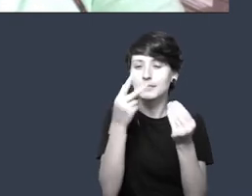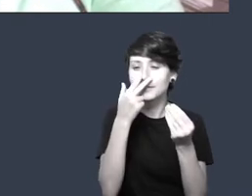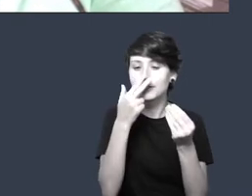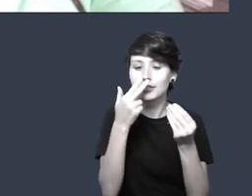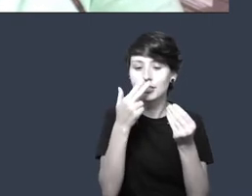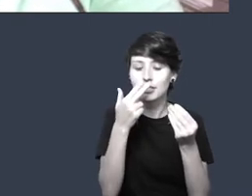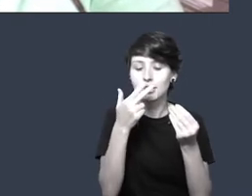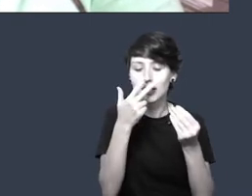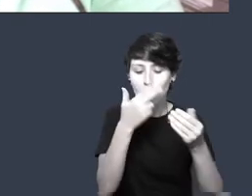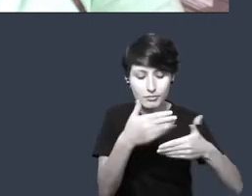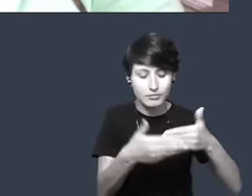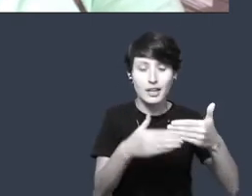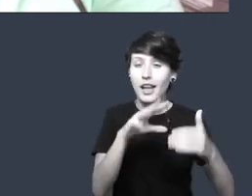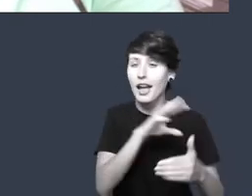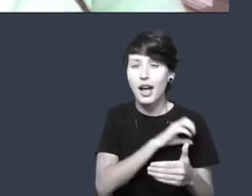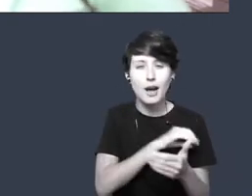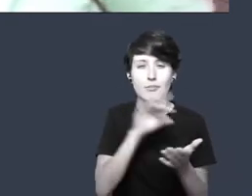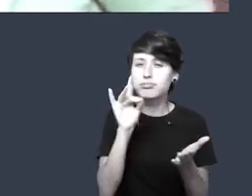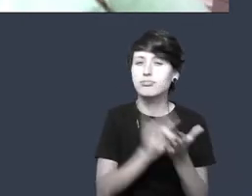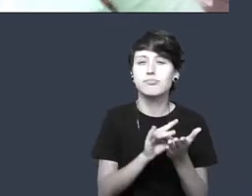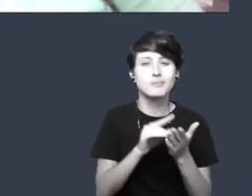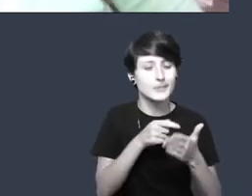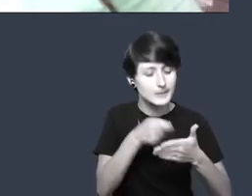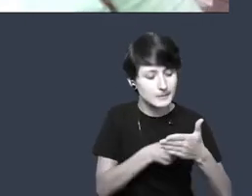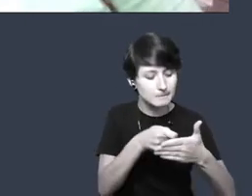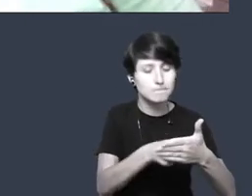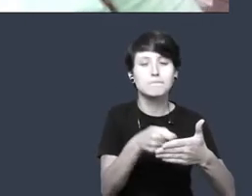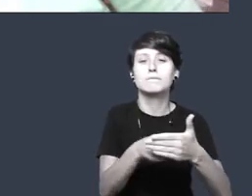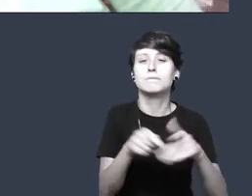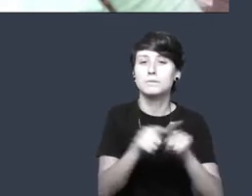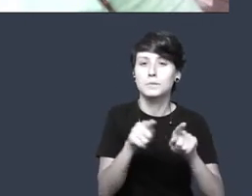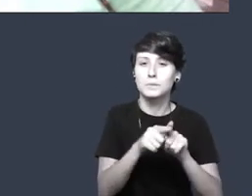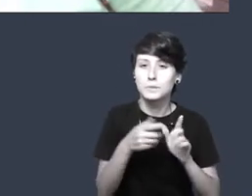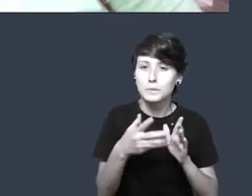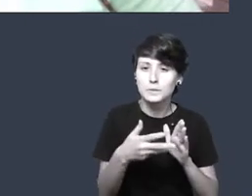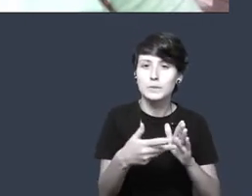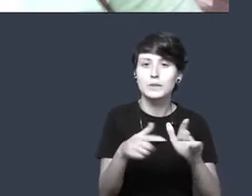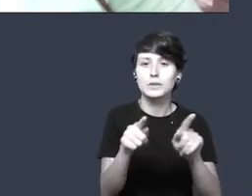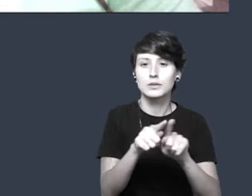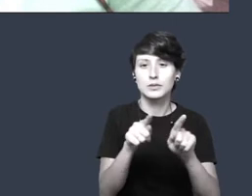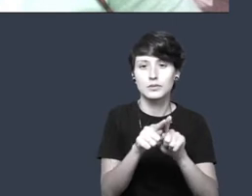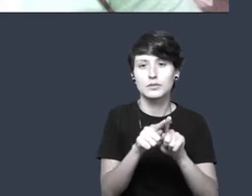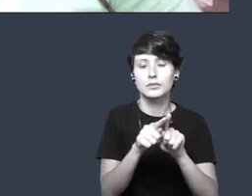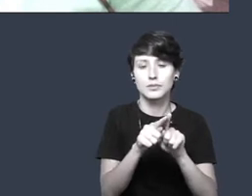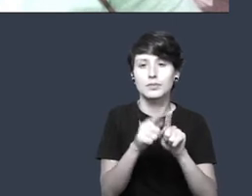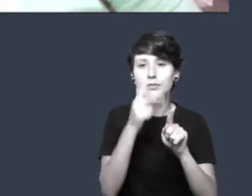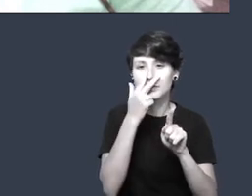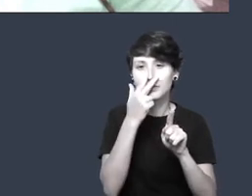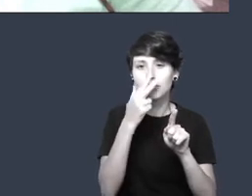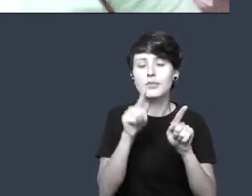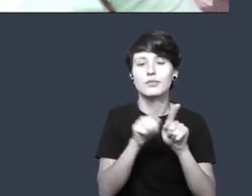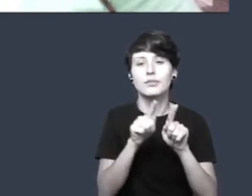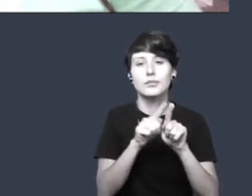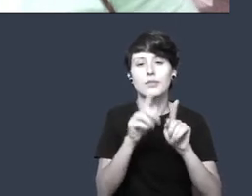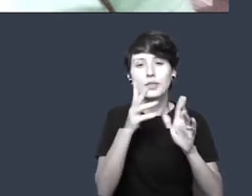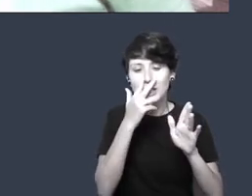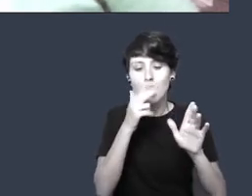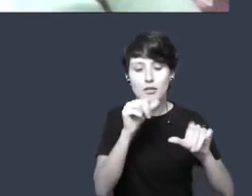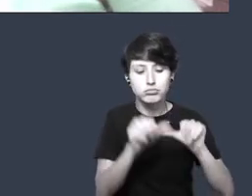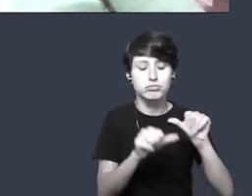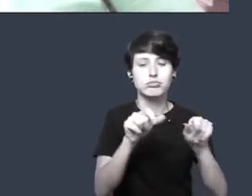gente ama de paixão e que a gente está lutando diariamente, né? Tem, enfim, todos os dias, o tempo inteiro, a gente está